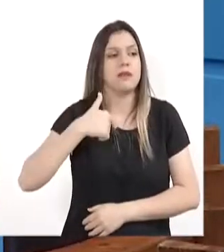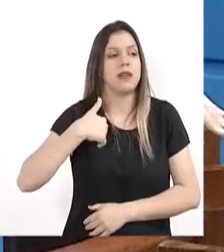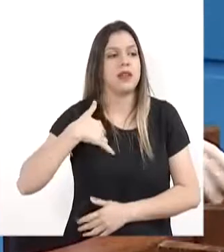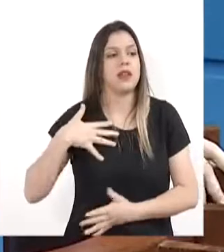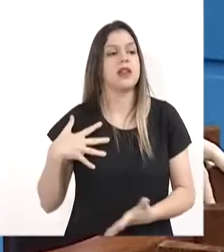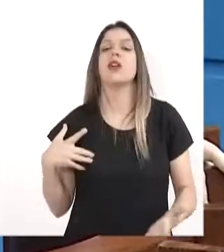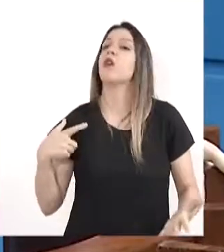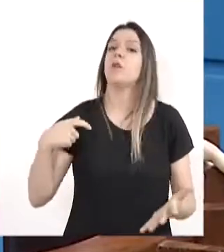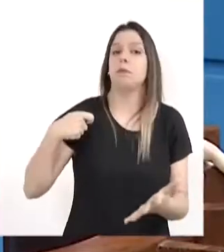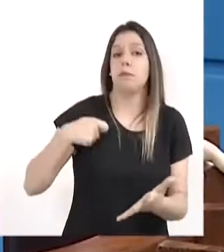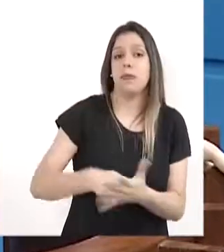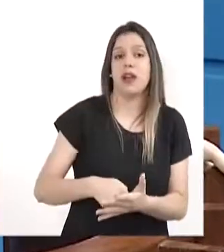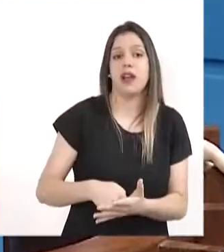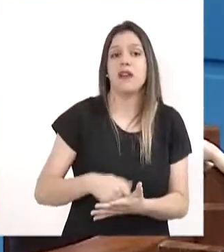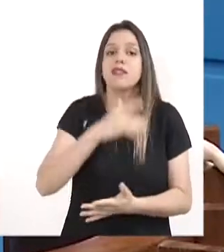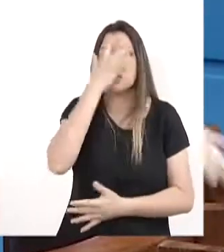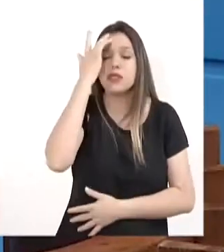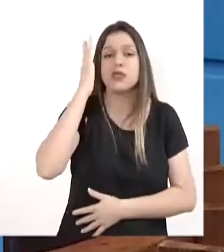desviam energia elétrica.